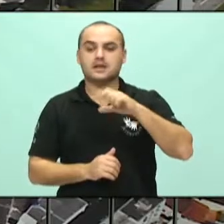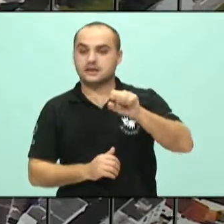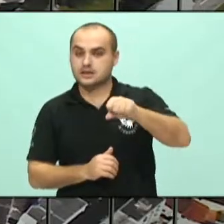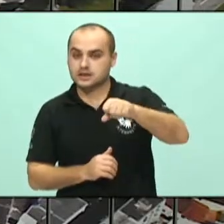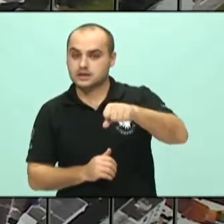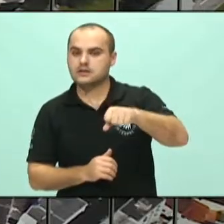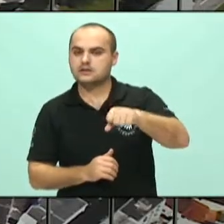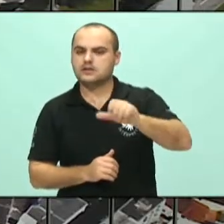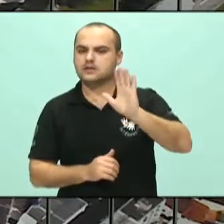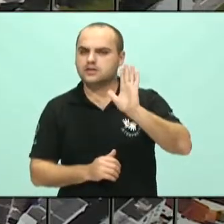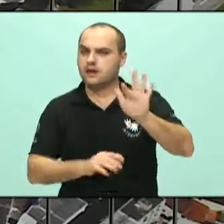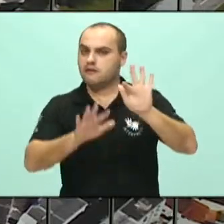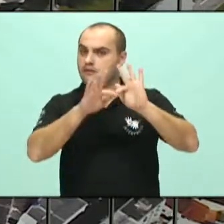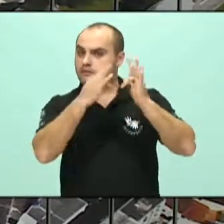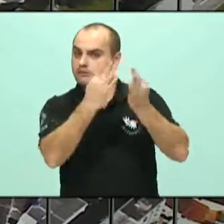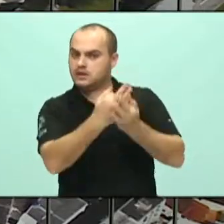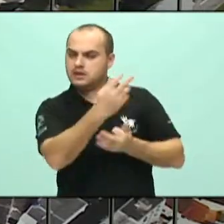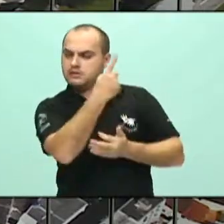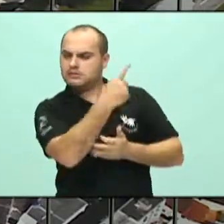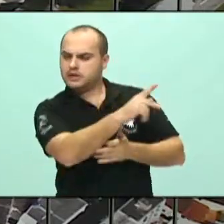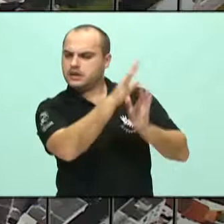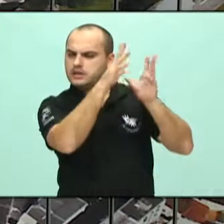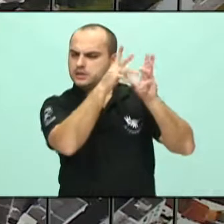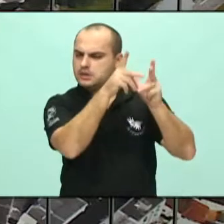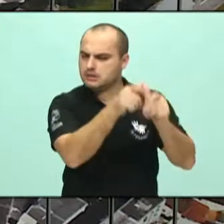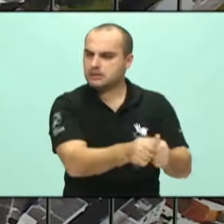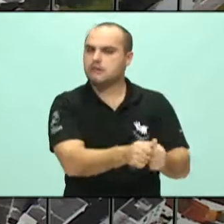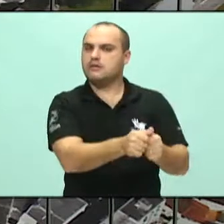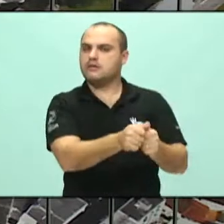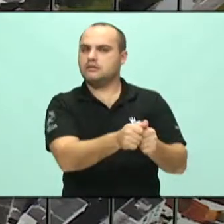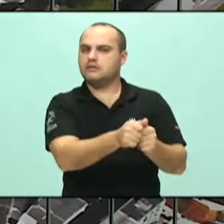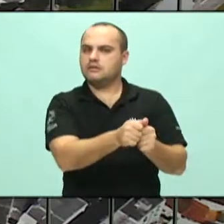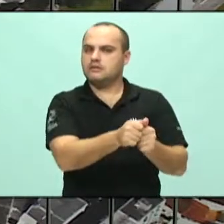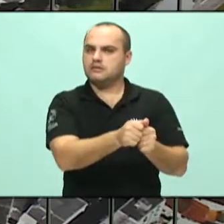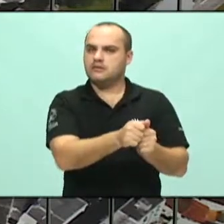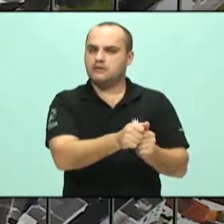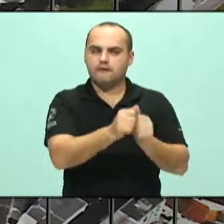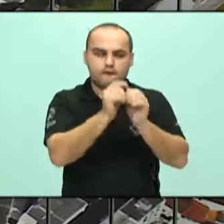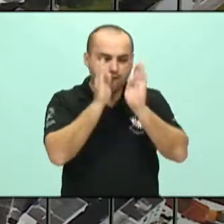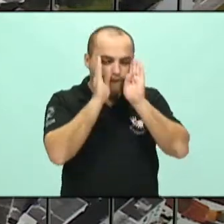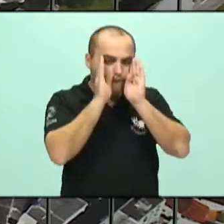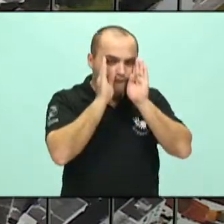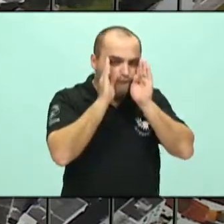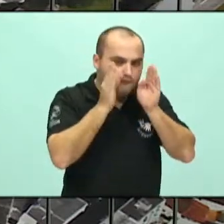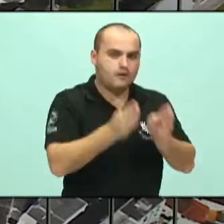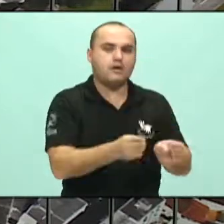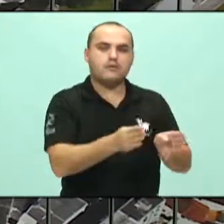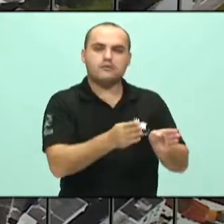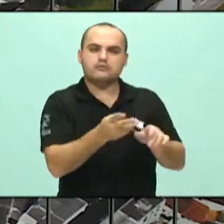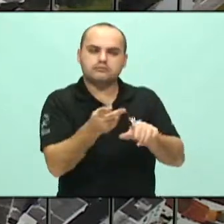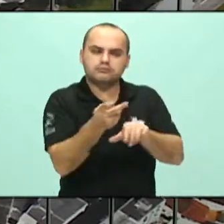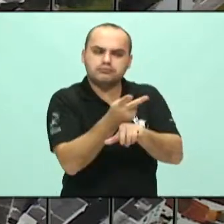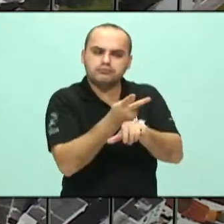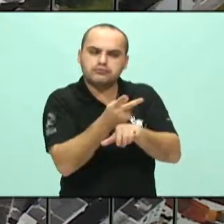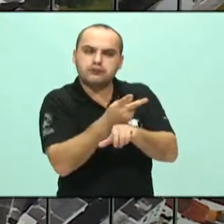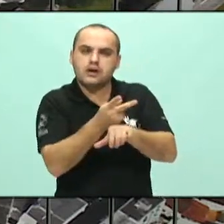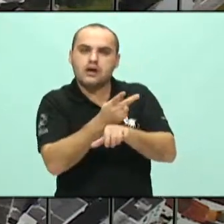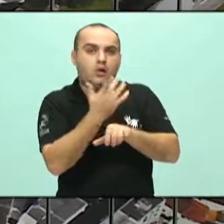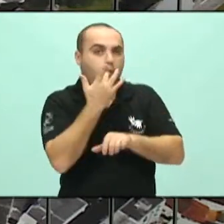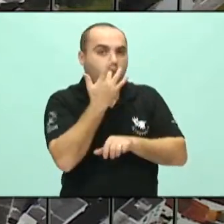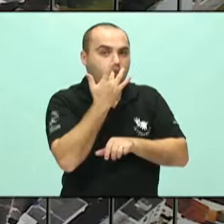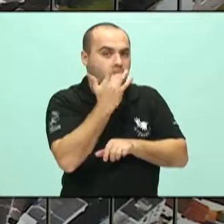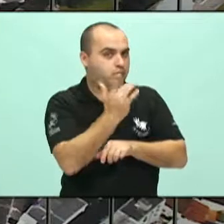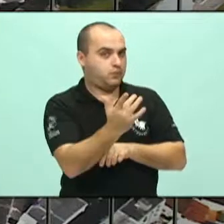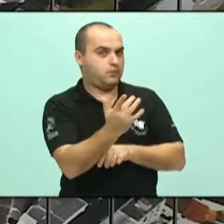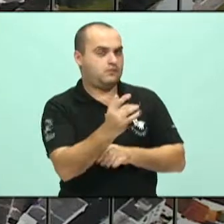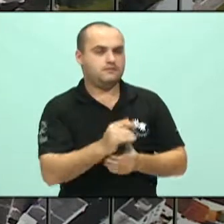histórico, os familiares dele estavam focados na busca do ouro. Notem